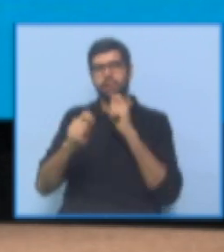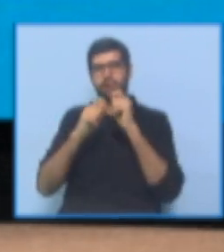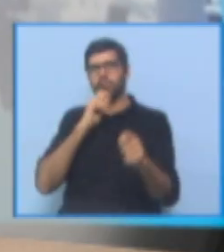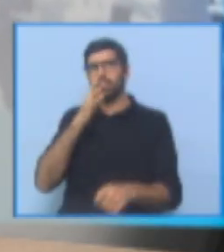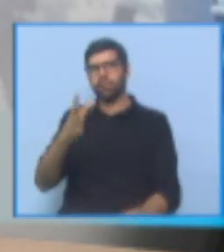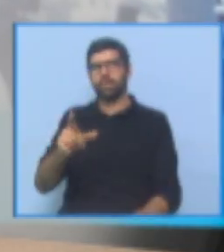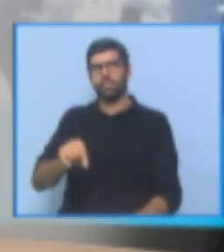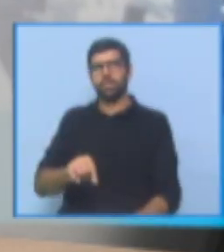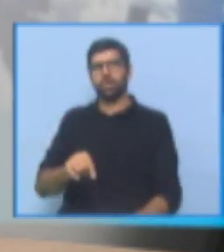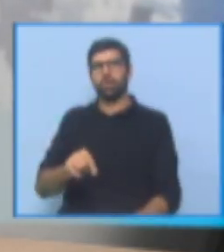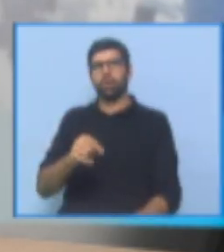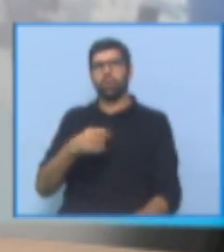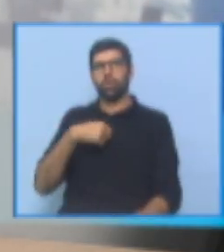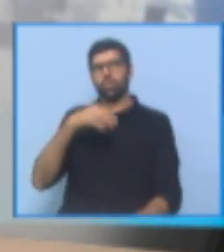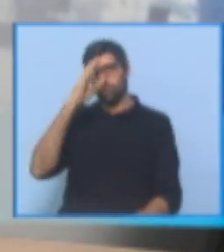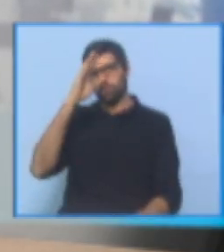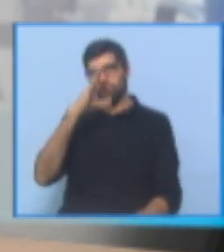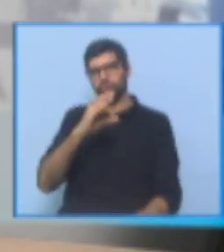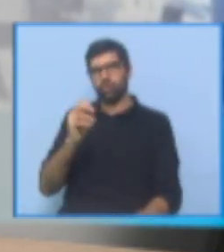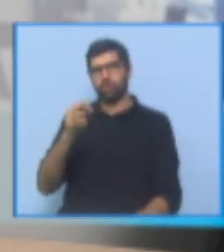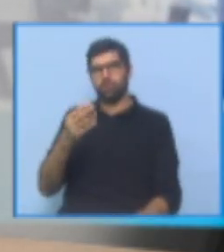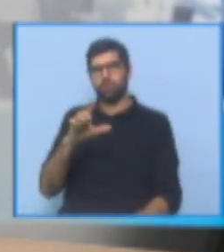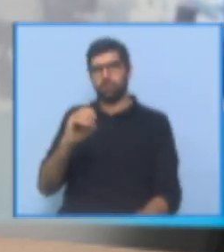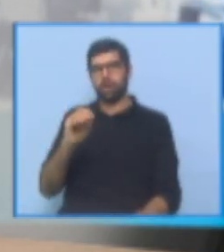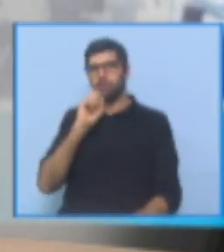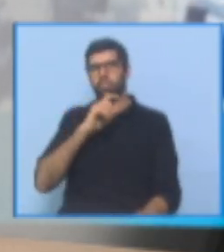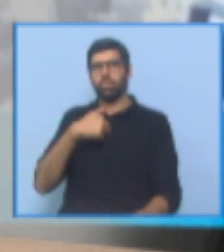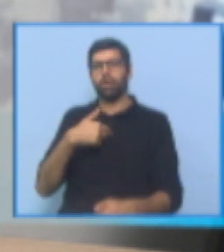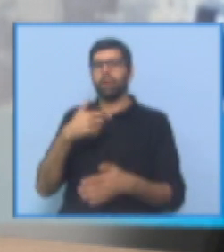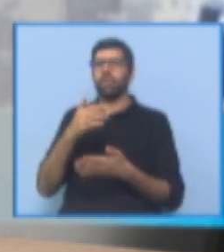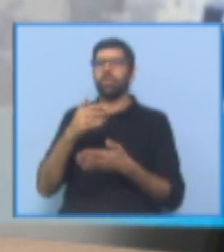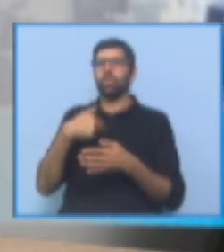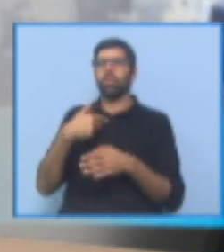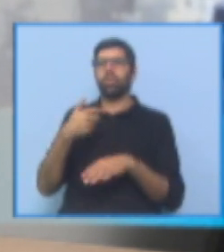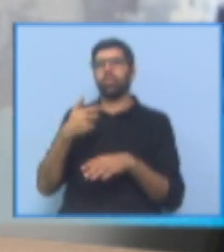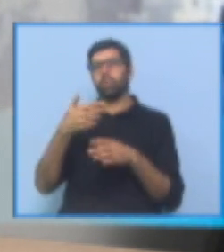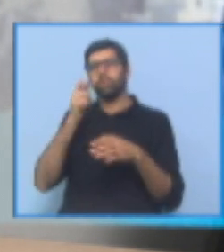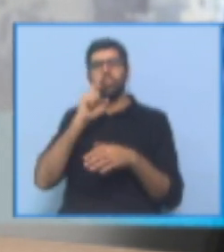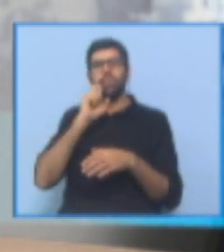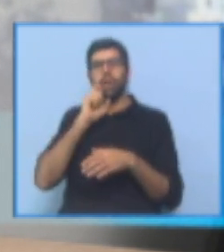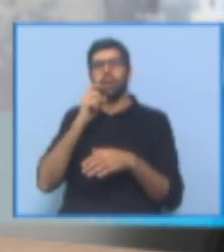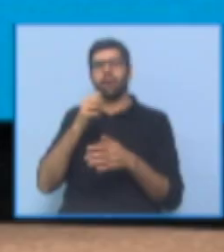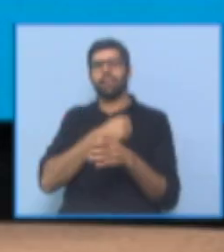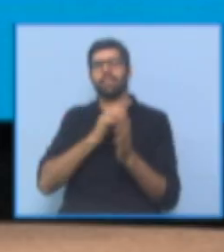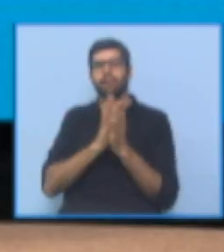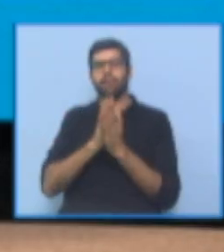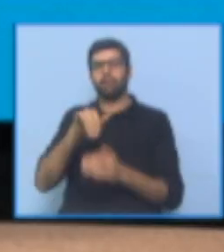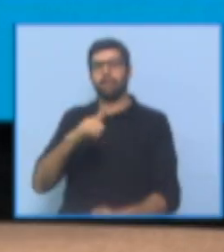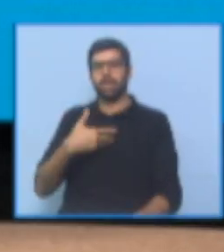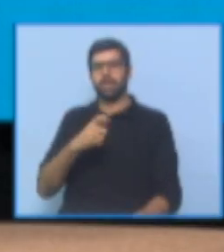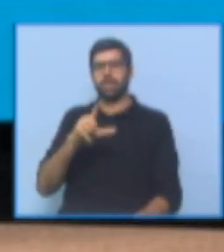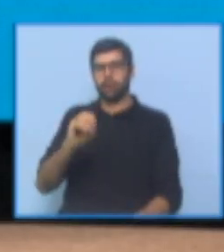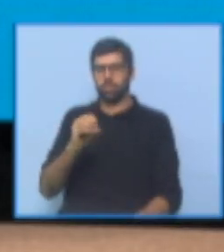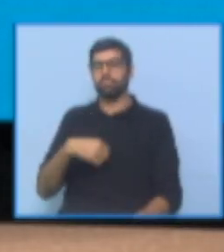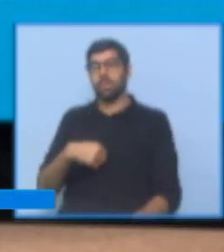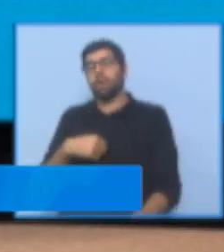que São João Paulo II poderá ser o patrono da Diocese de Mindelo. Como é que está esse processo? Bom, o que eu posso dizer